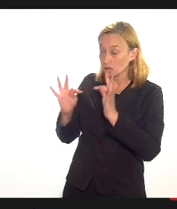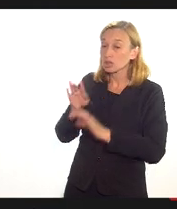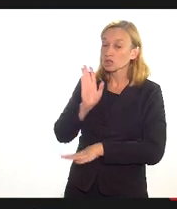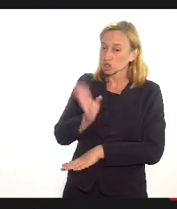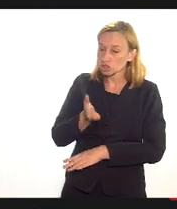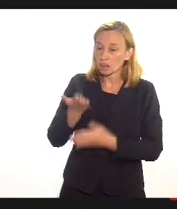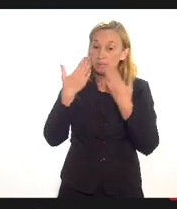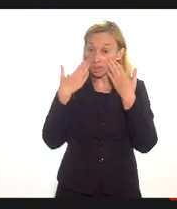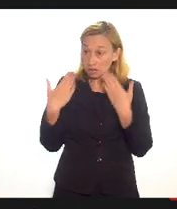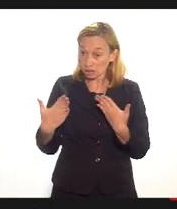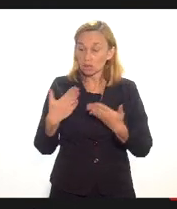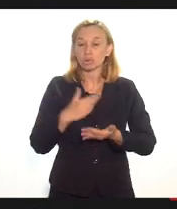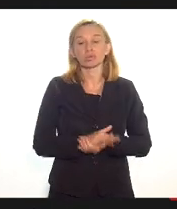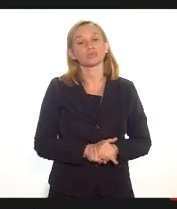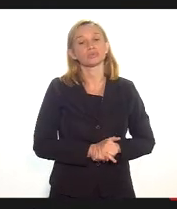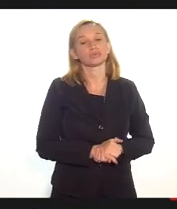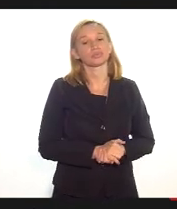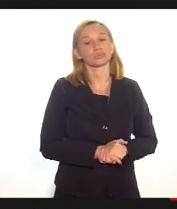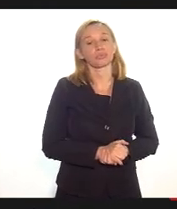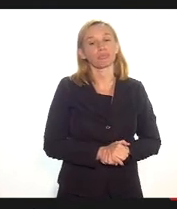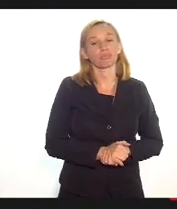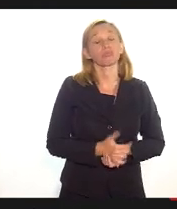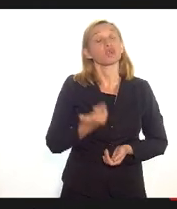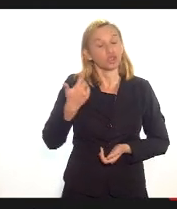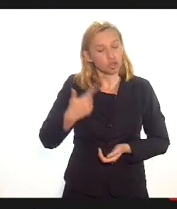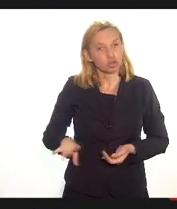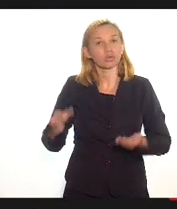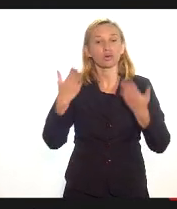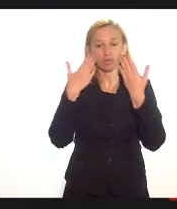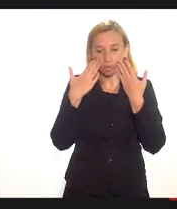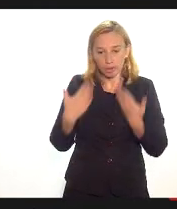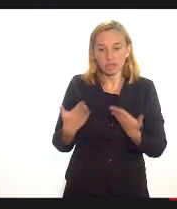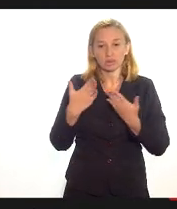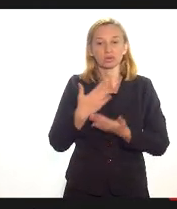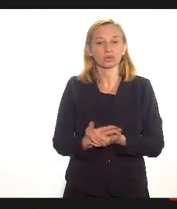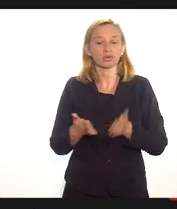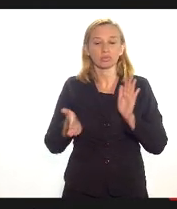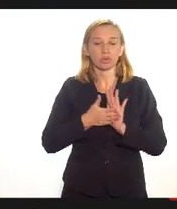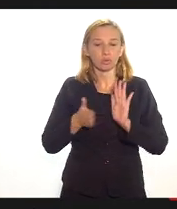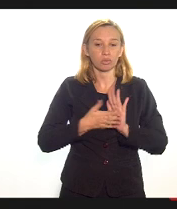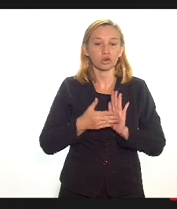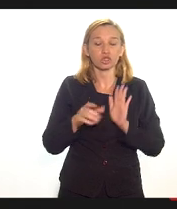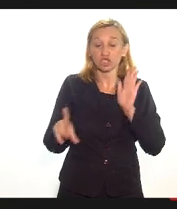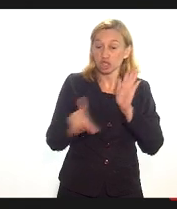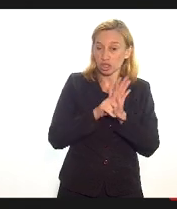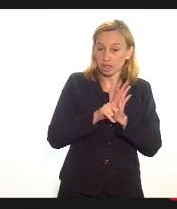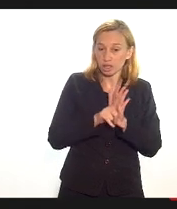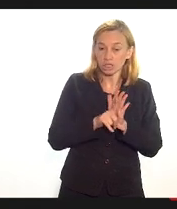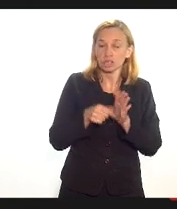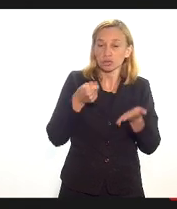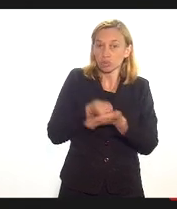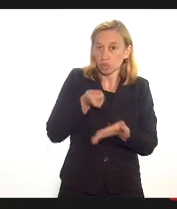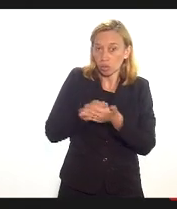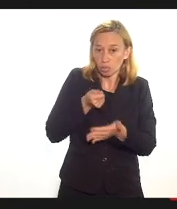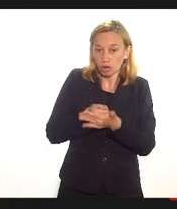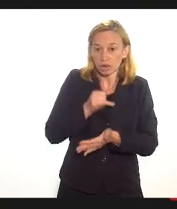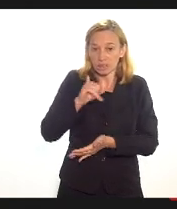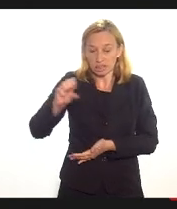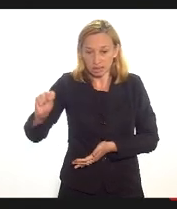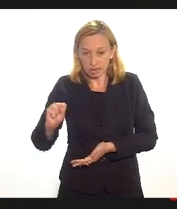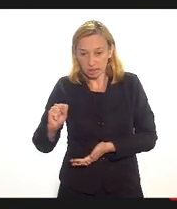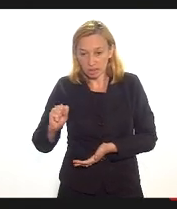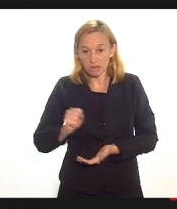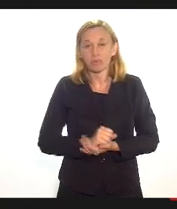já apresentou, inclusive, reapresentou essa proposta de lei que a gente cobraria o